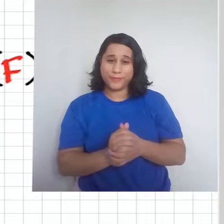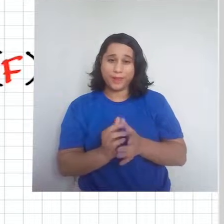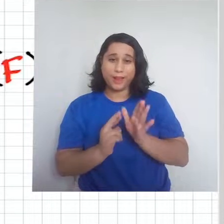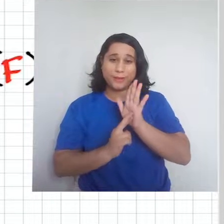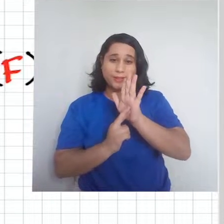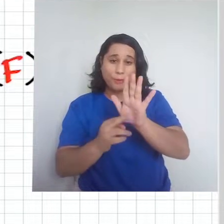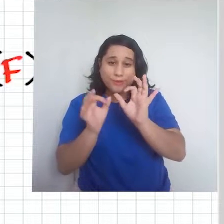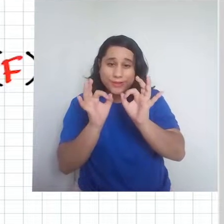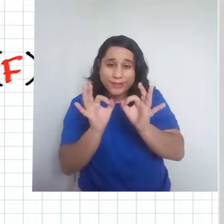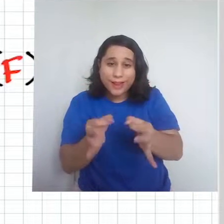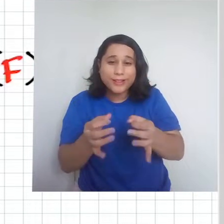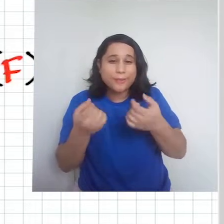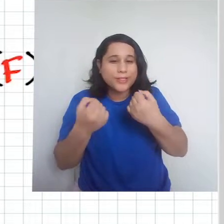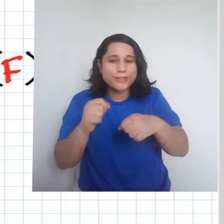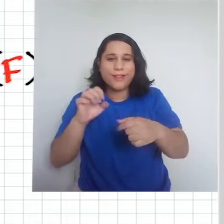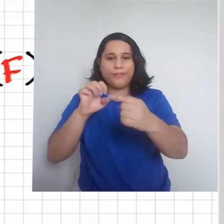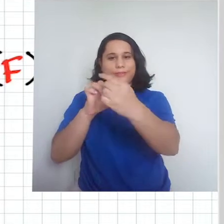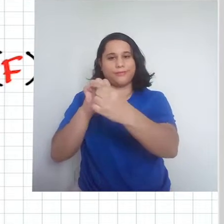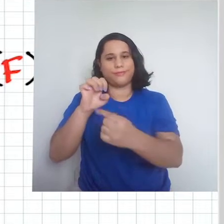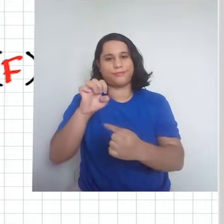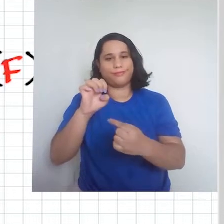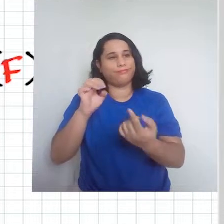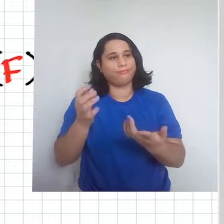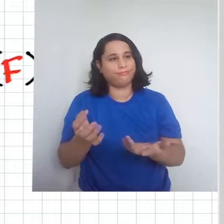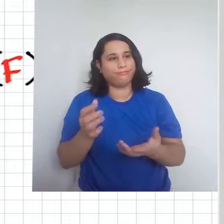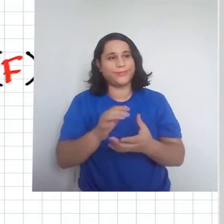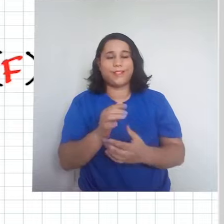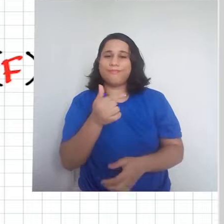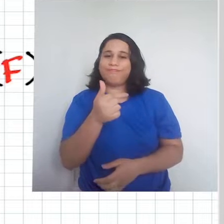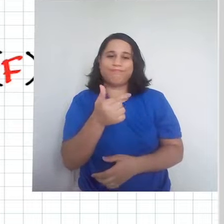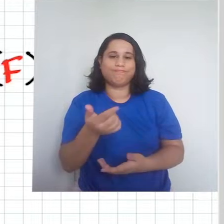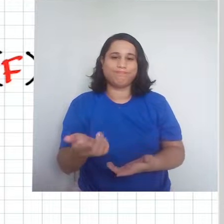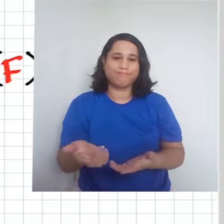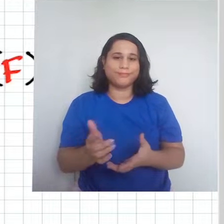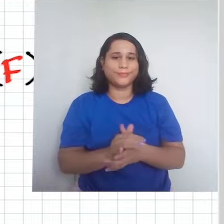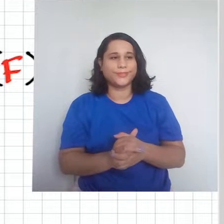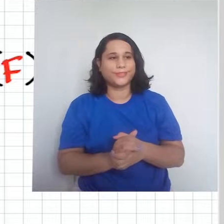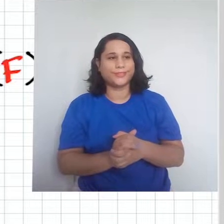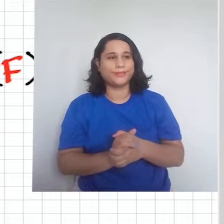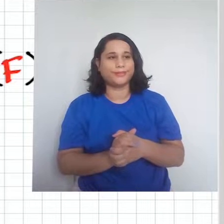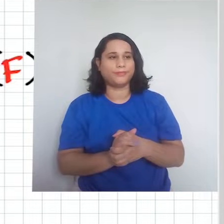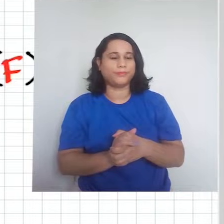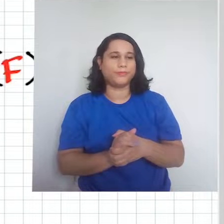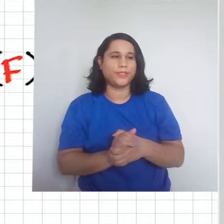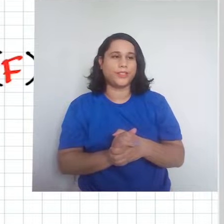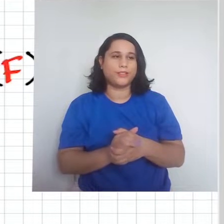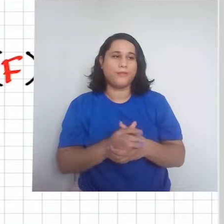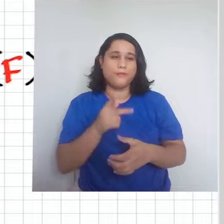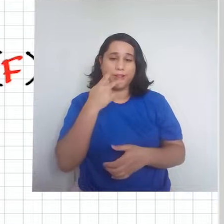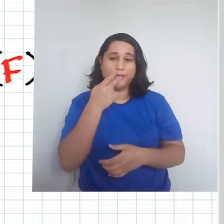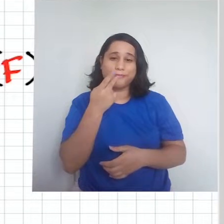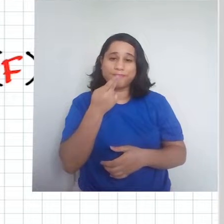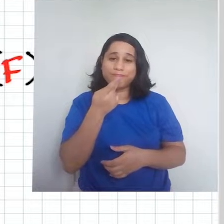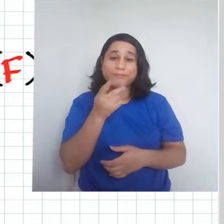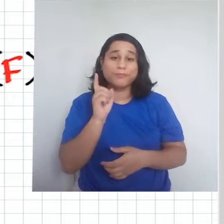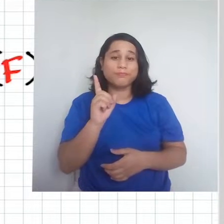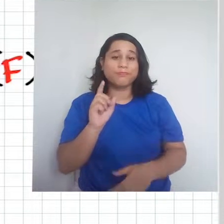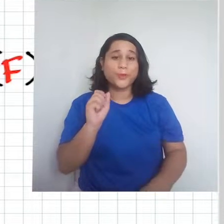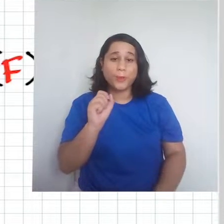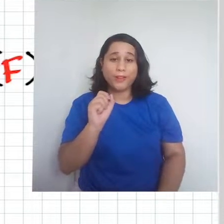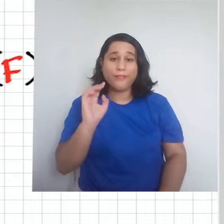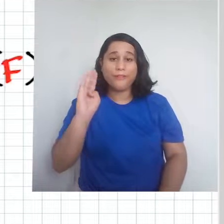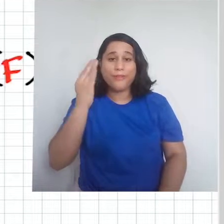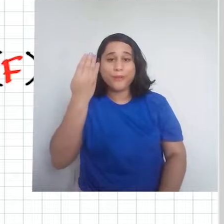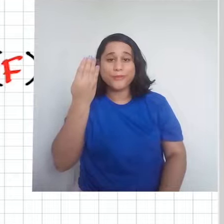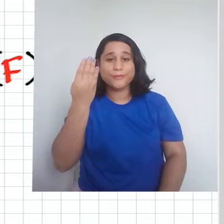quê? Do E com o tracinho, de não pertence. Nesse caso, há uma afirmativa o